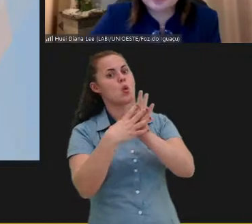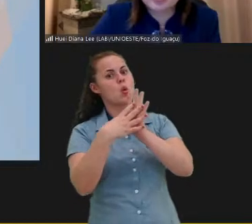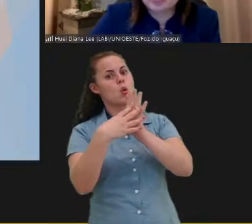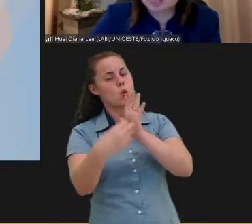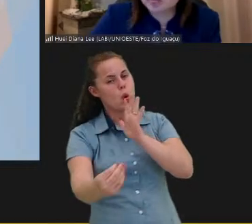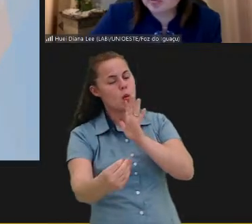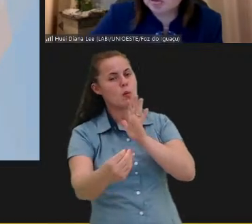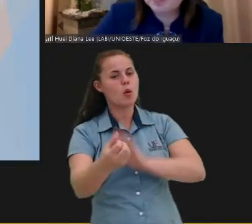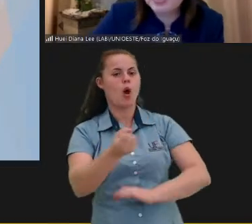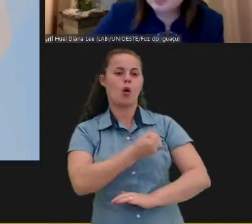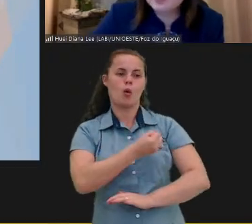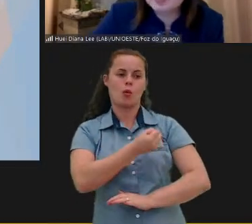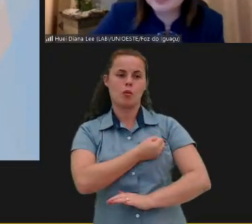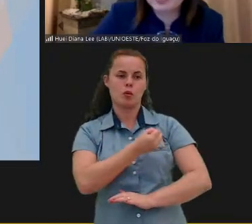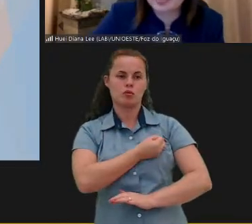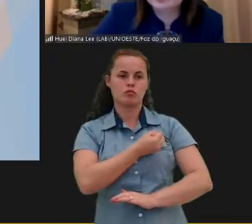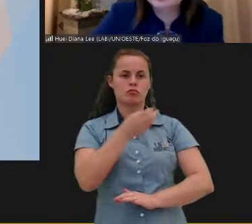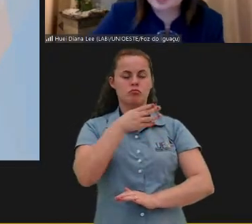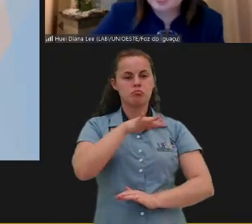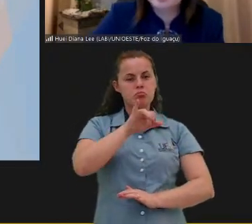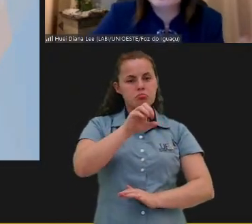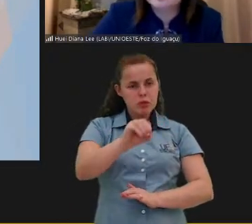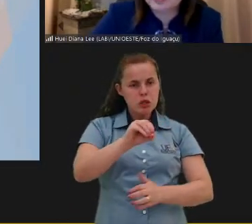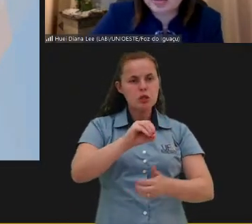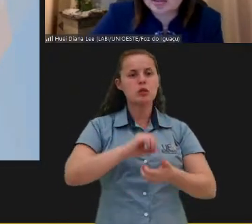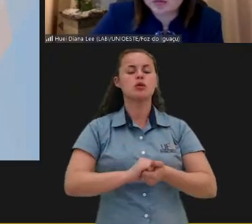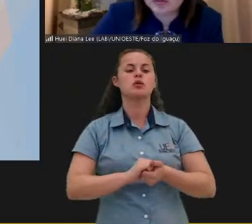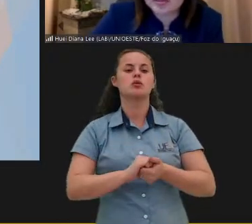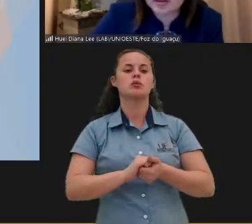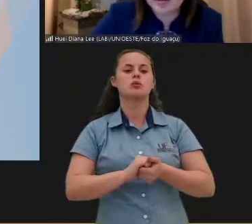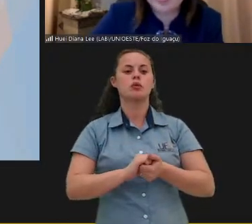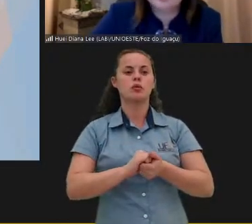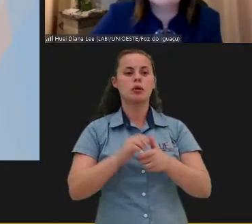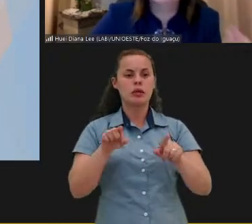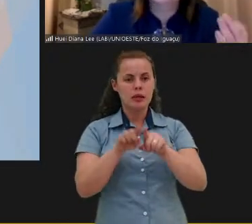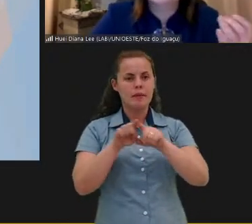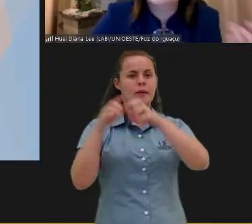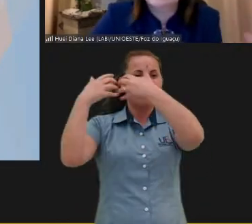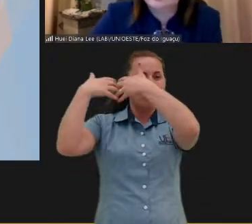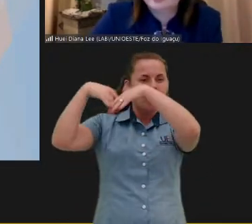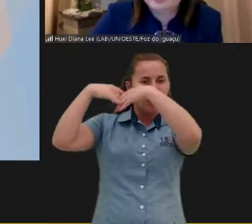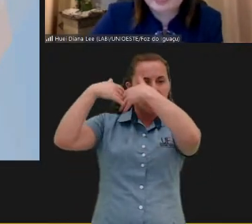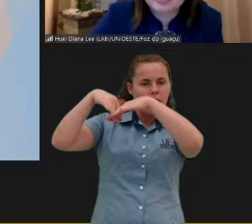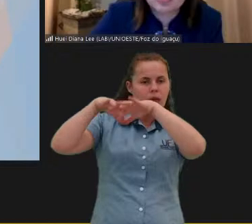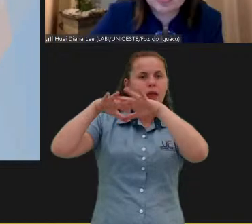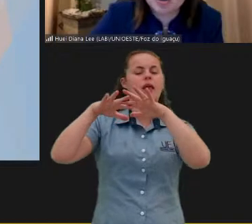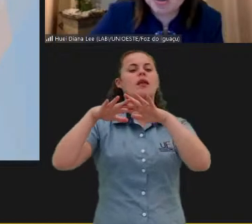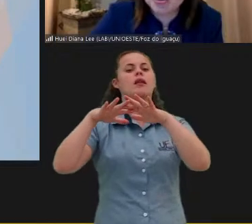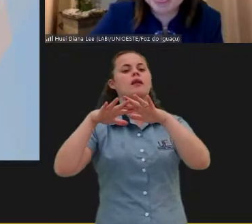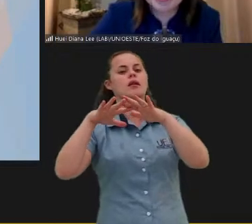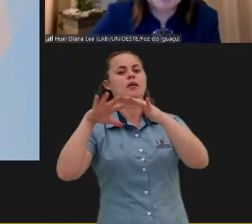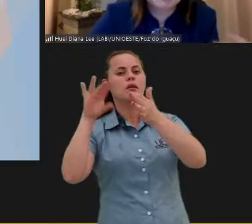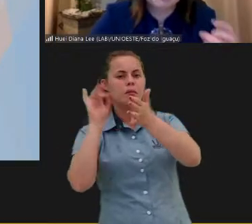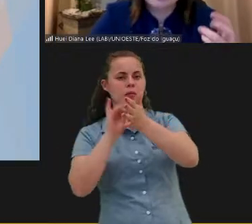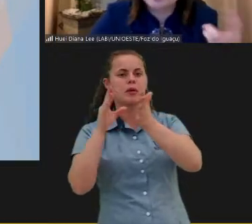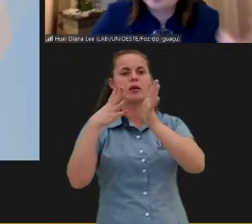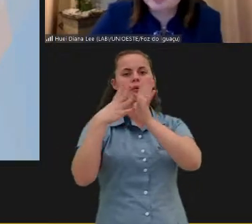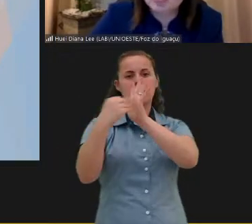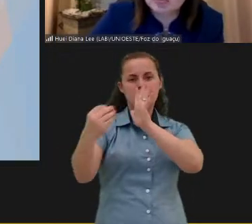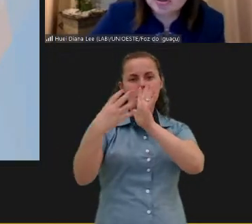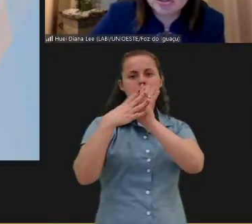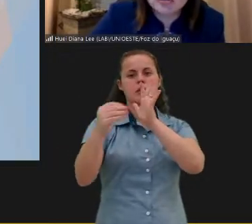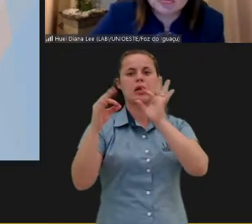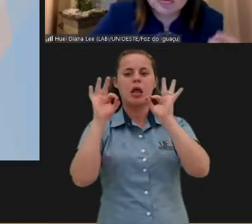algoritmos aí que nós chamamos de bio-inspirados, redes neurais artificiais, baseados em enxame,